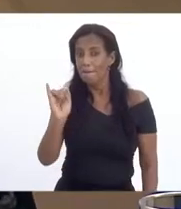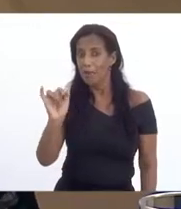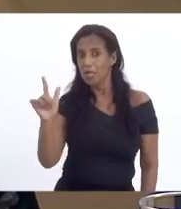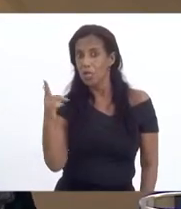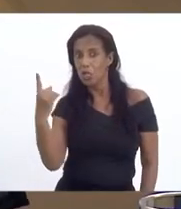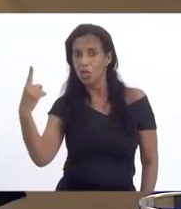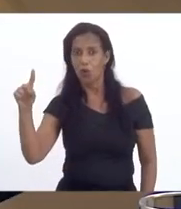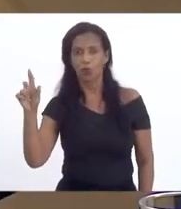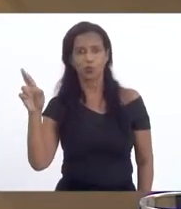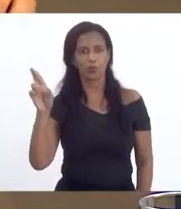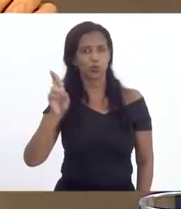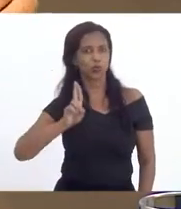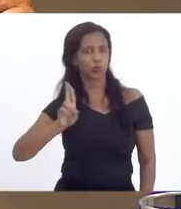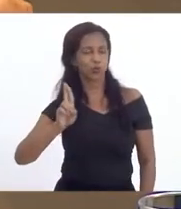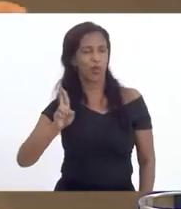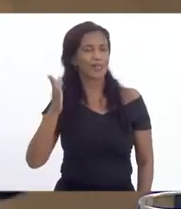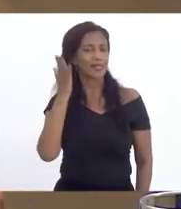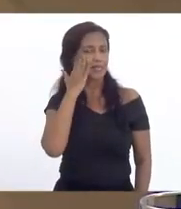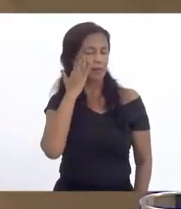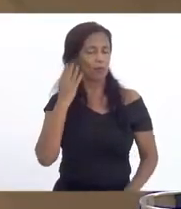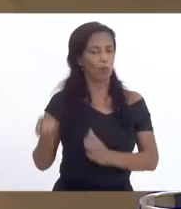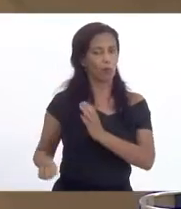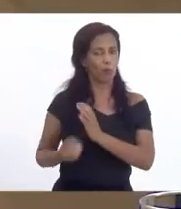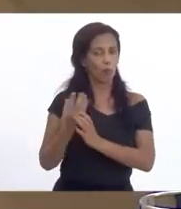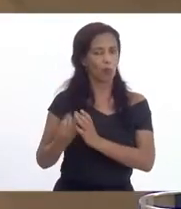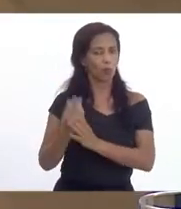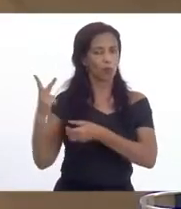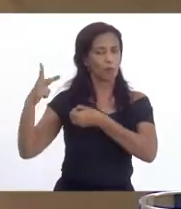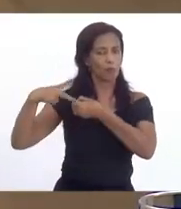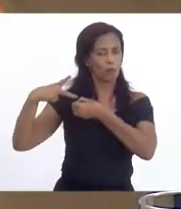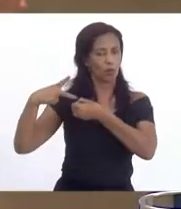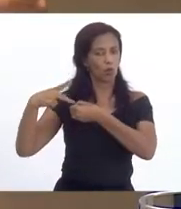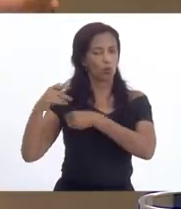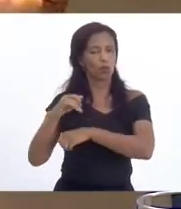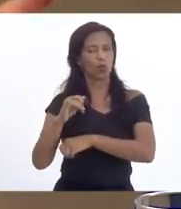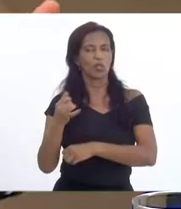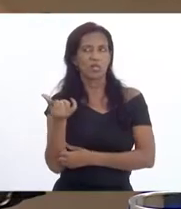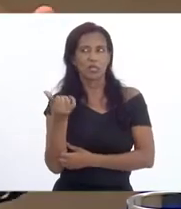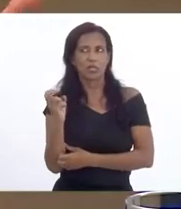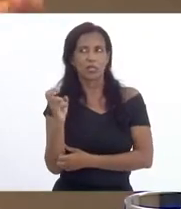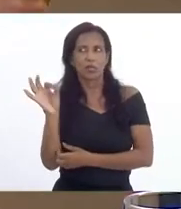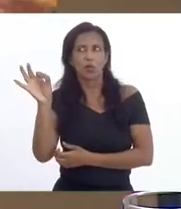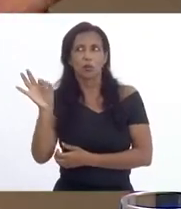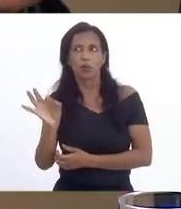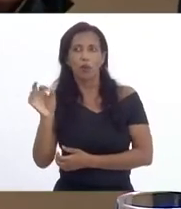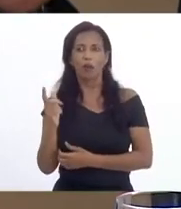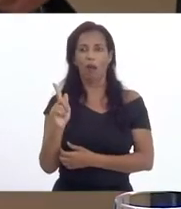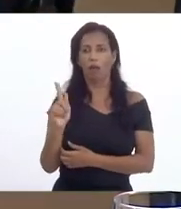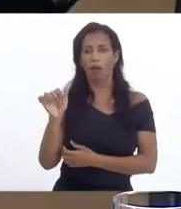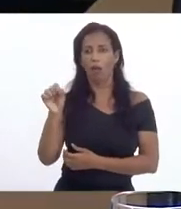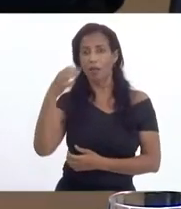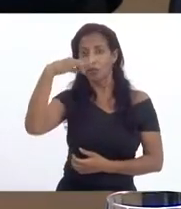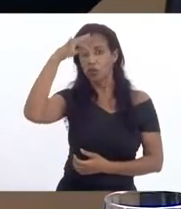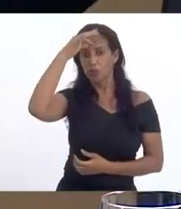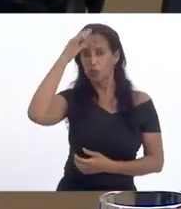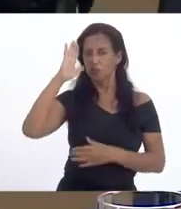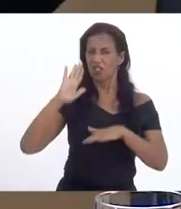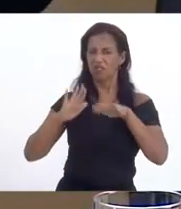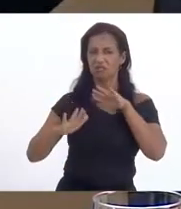R$22 bilhões. Nós sabemos que o Rio produz 80% do petróleo hoje, 65% do gás, Espírito Santo um